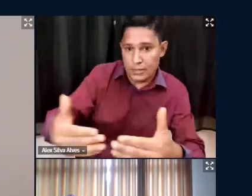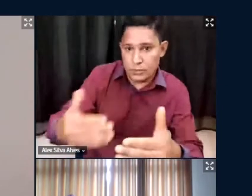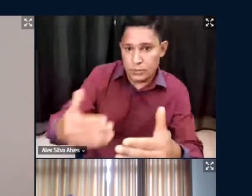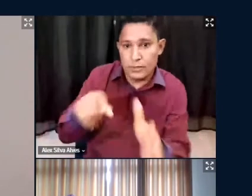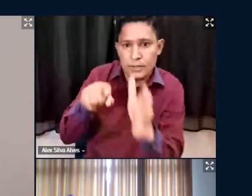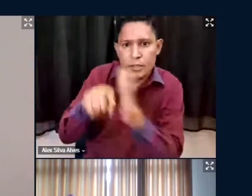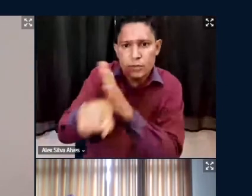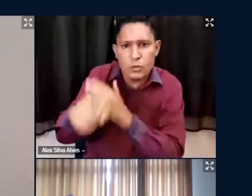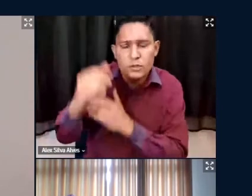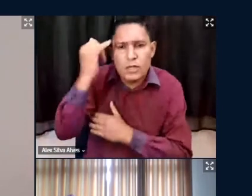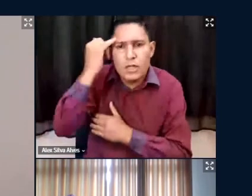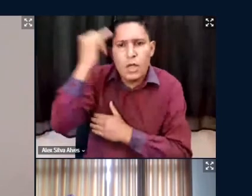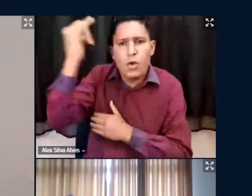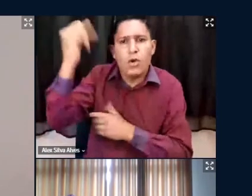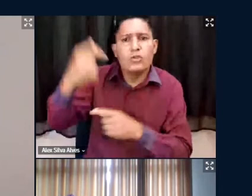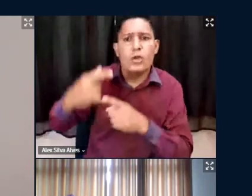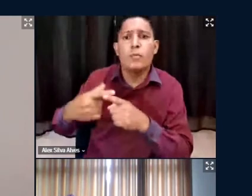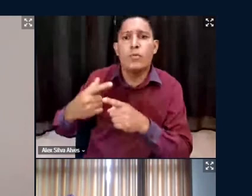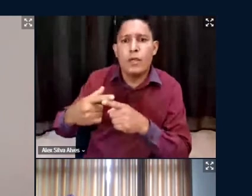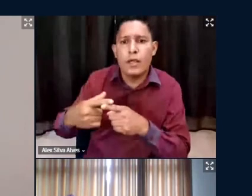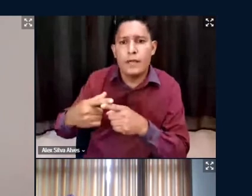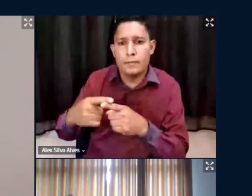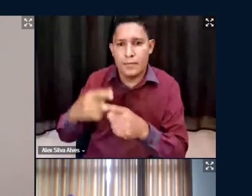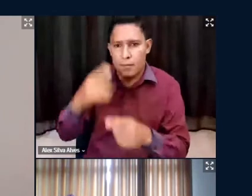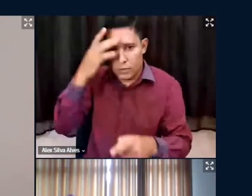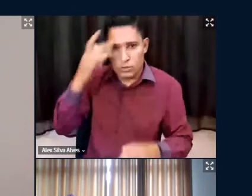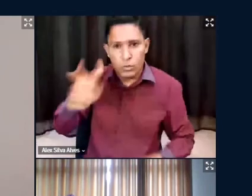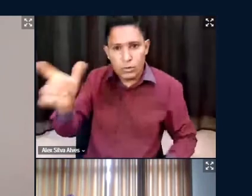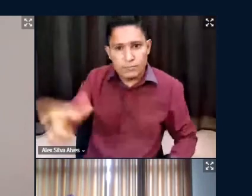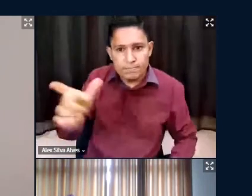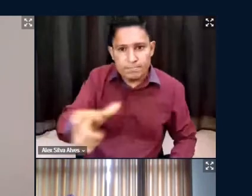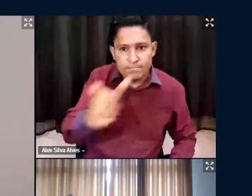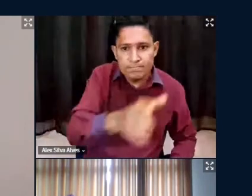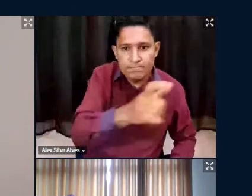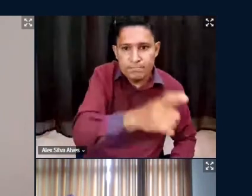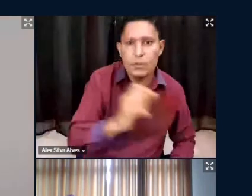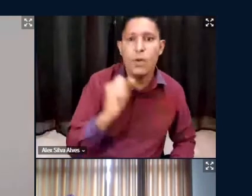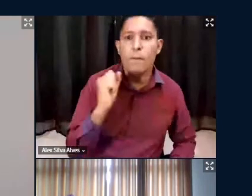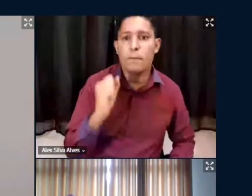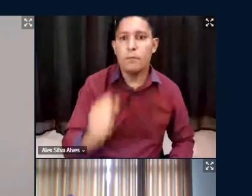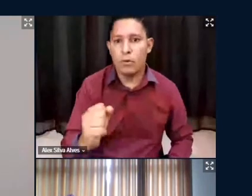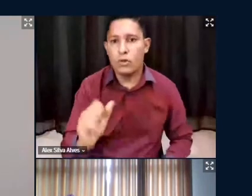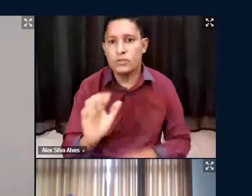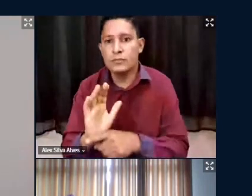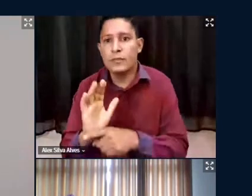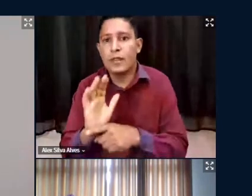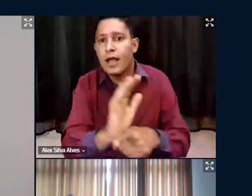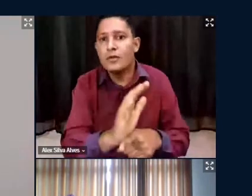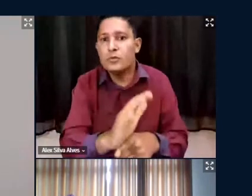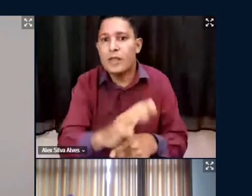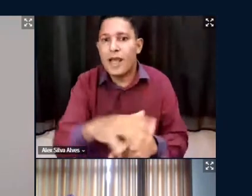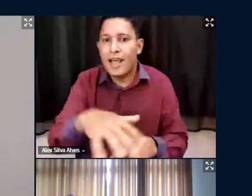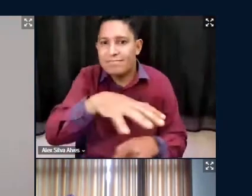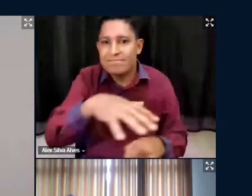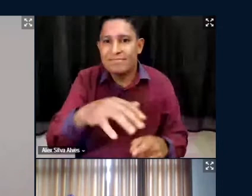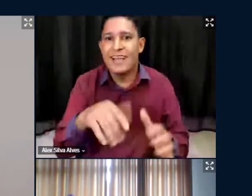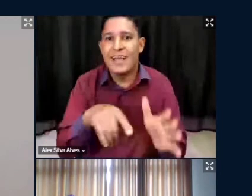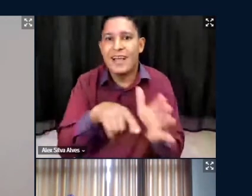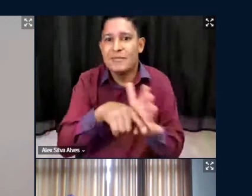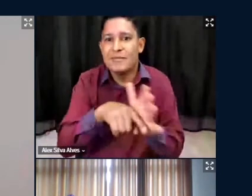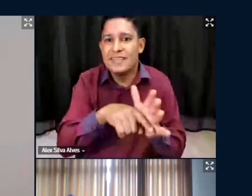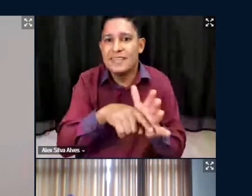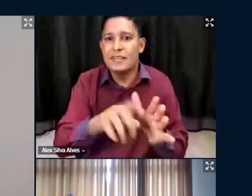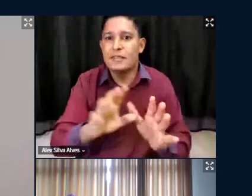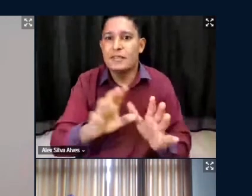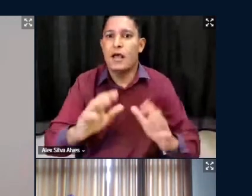Então, com isso, esse processo, por que que tem essas questões ideológicas? Porque as pessoas